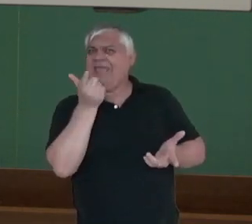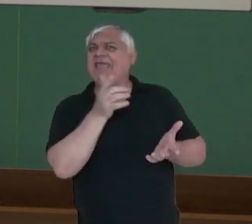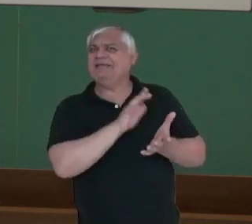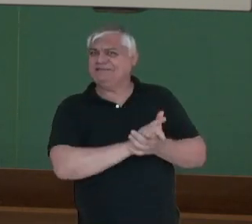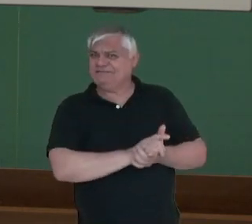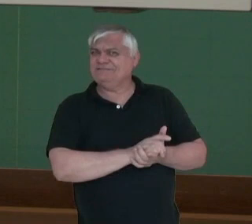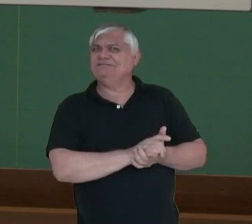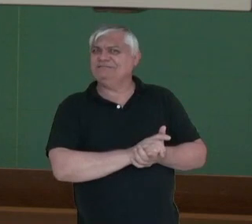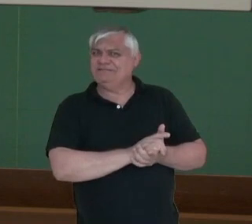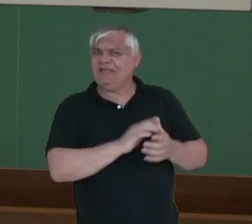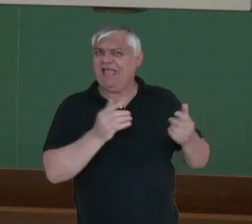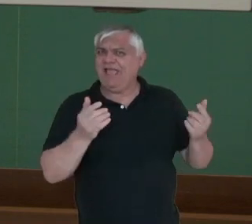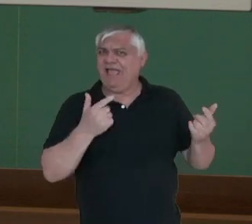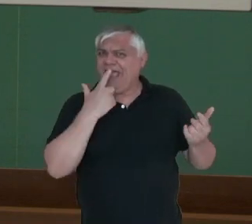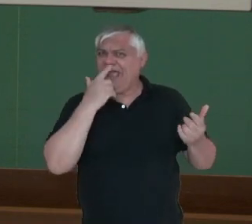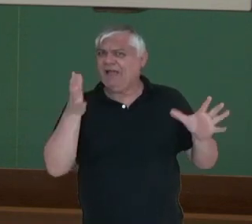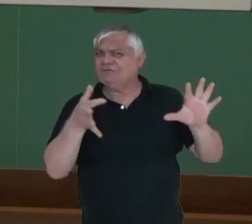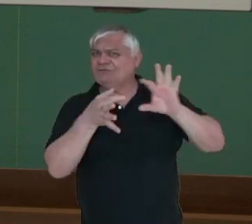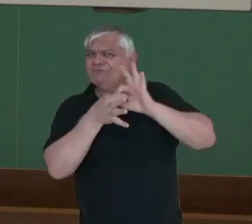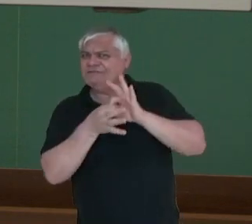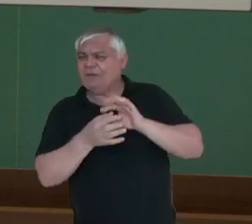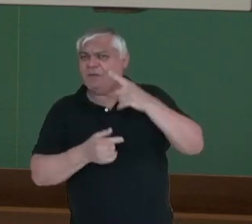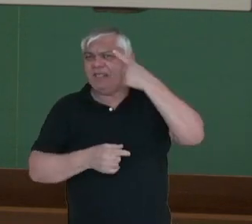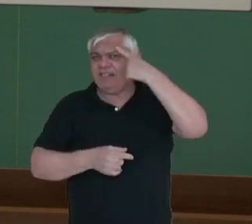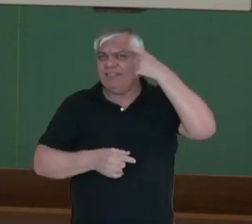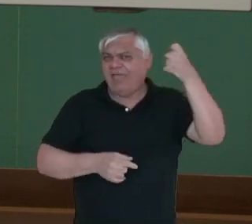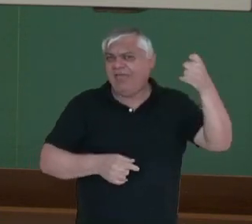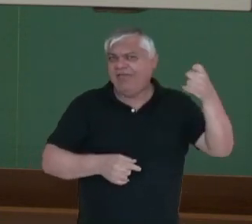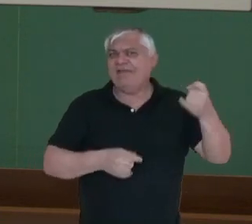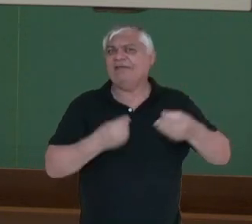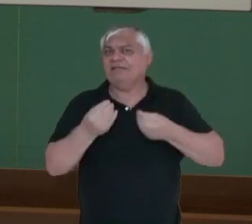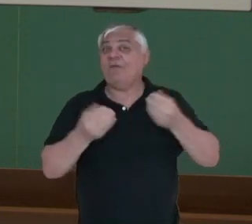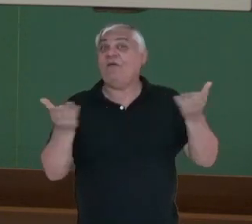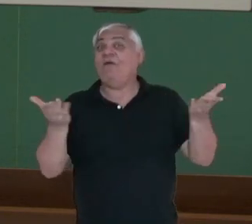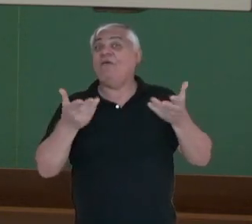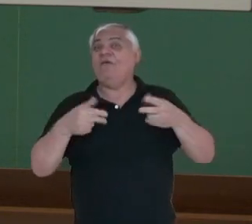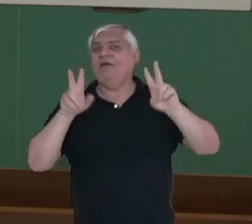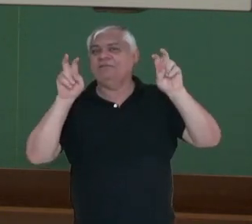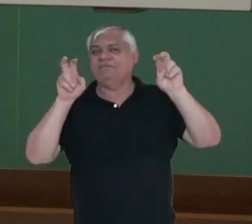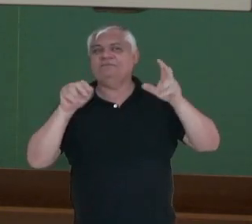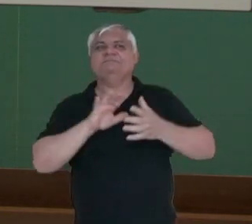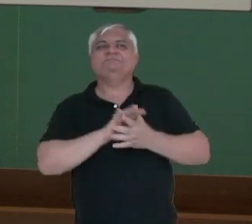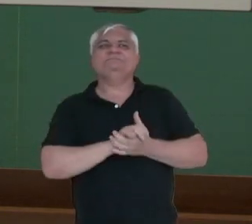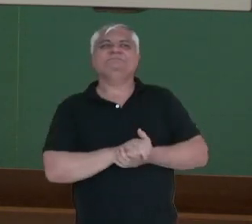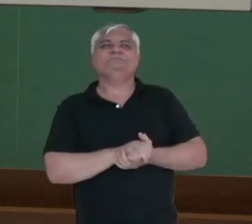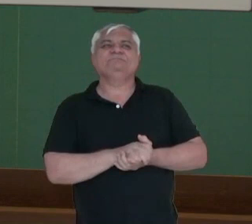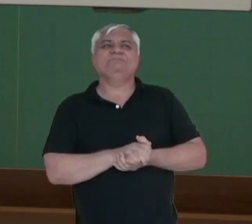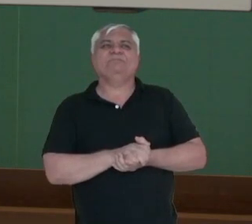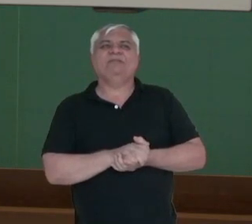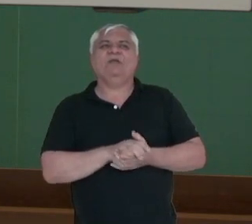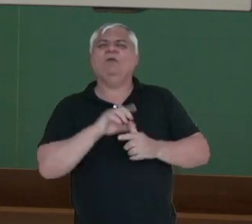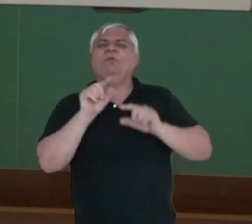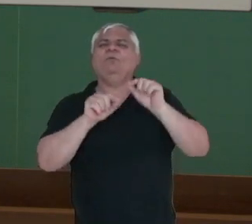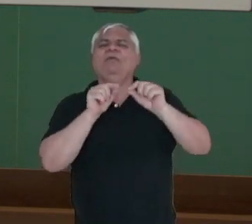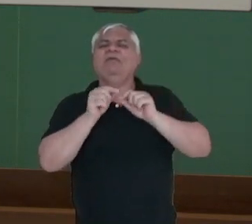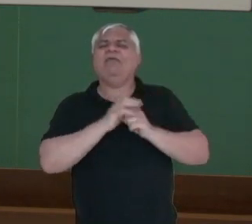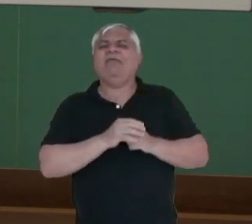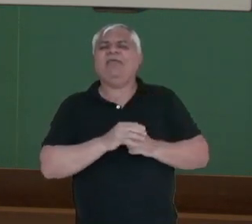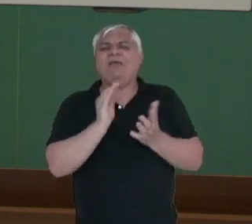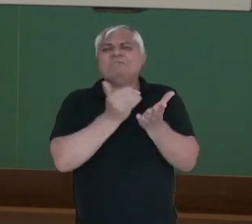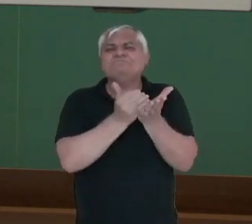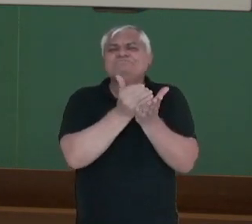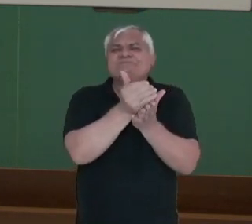de associação de ideias, e é sobre isso que a gente vai falar agora. Então, o que seriam esses princípios